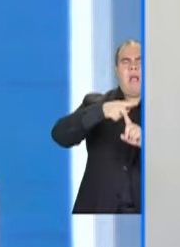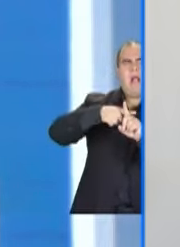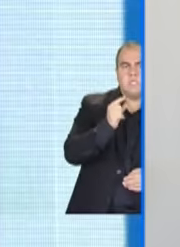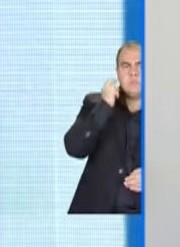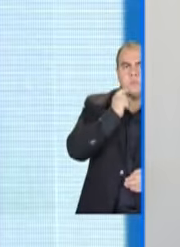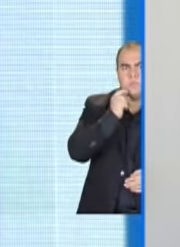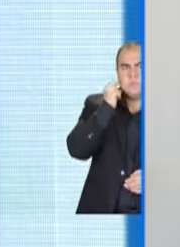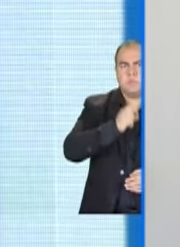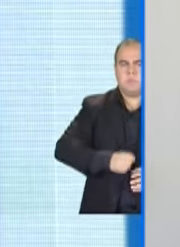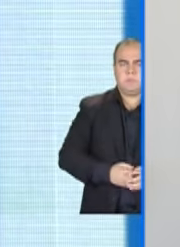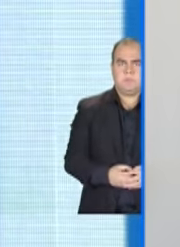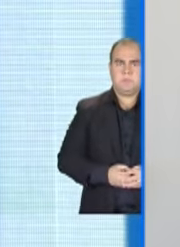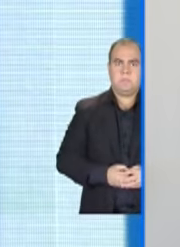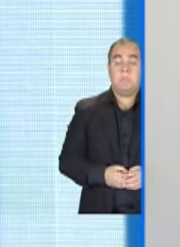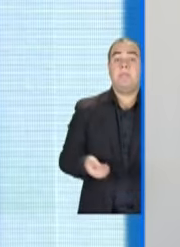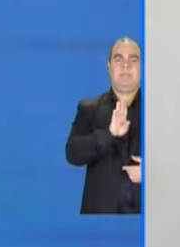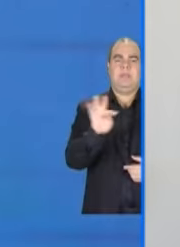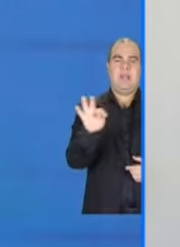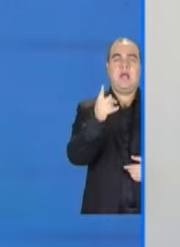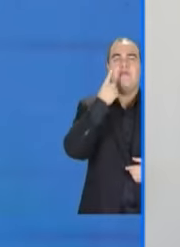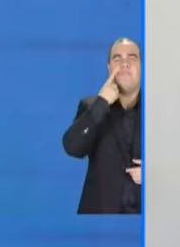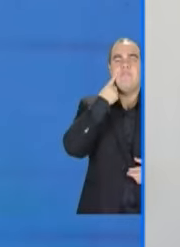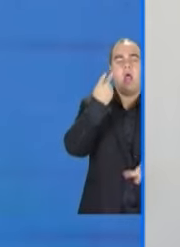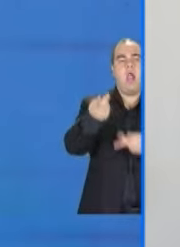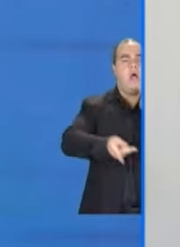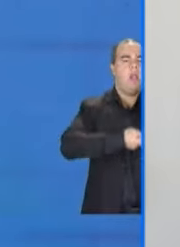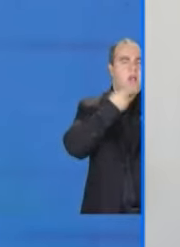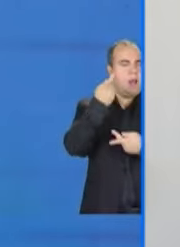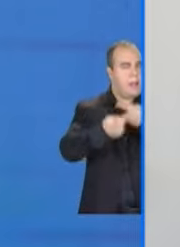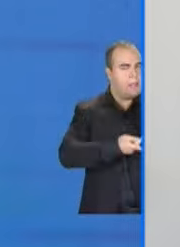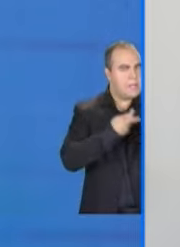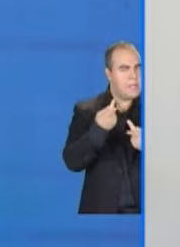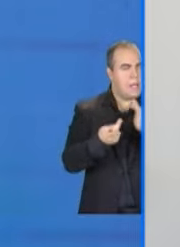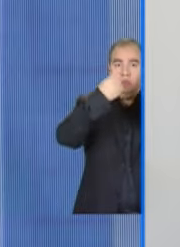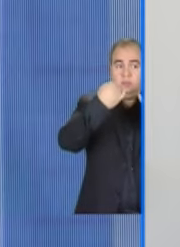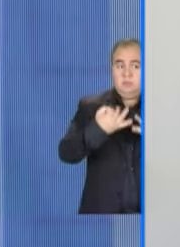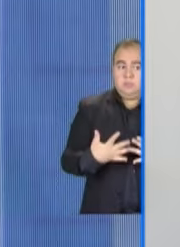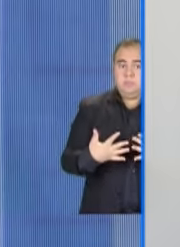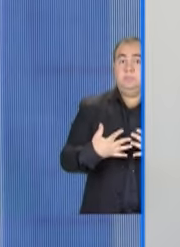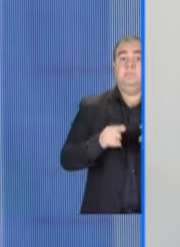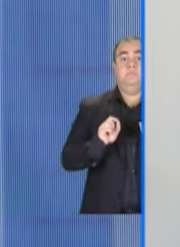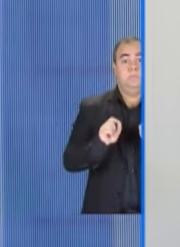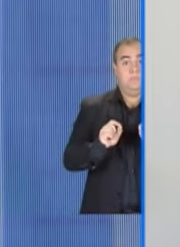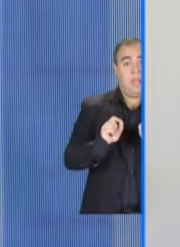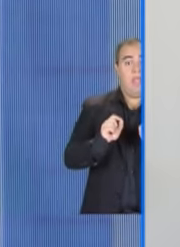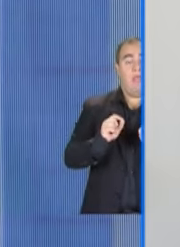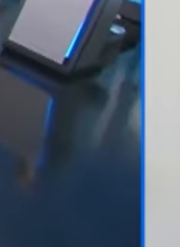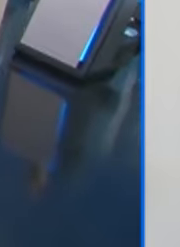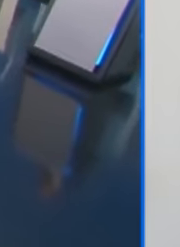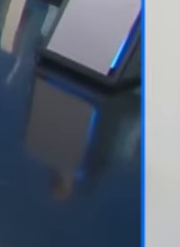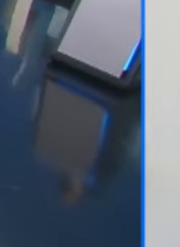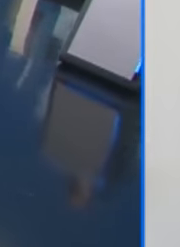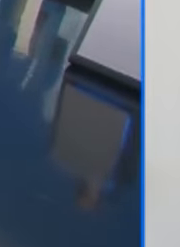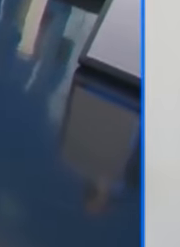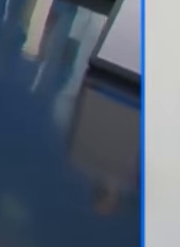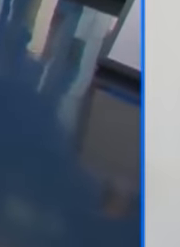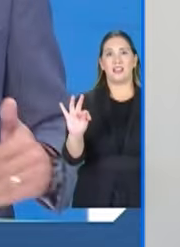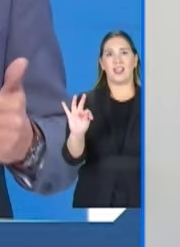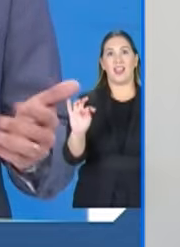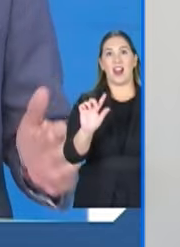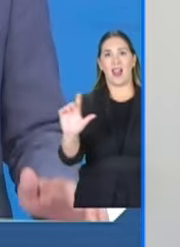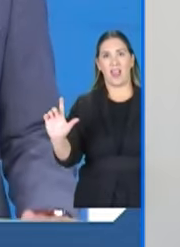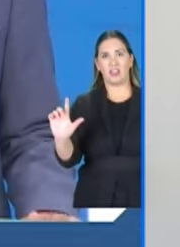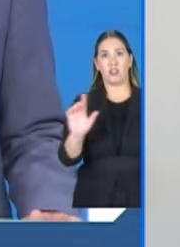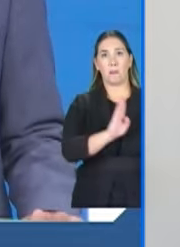rejeição, ela impede que uma parte do eleitorado vá para você, dos seus adversários, vá para você